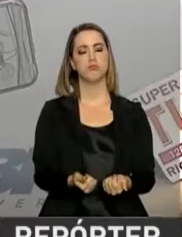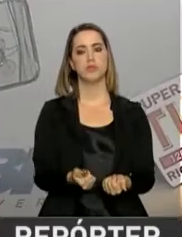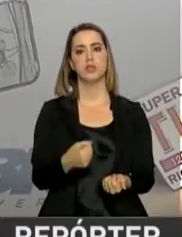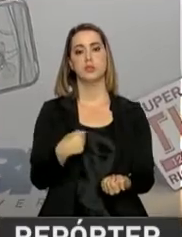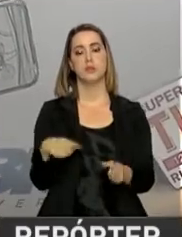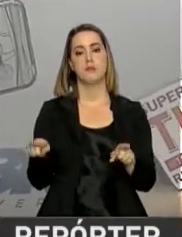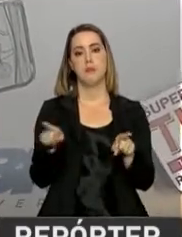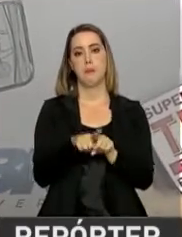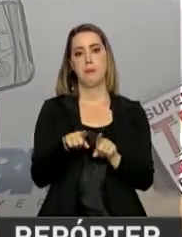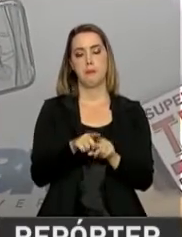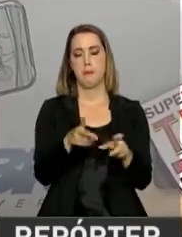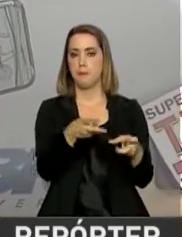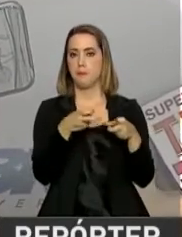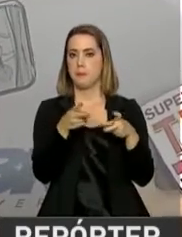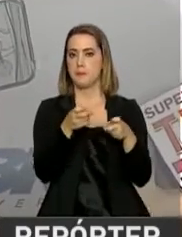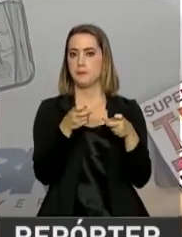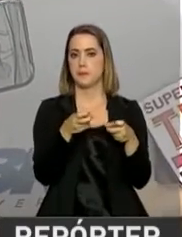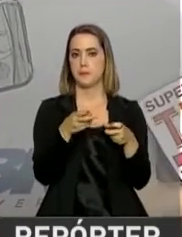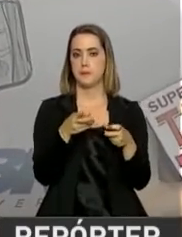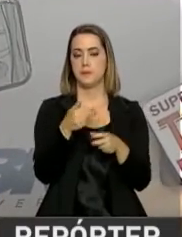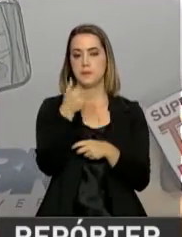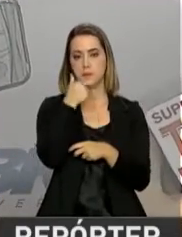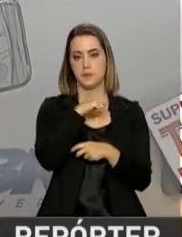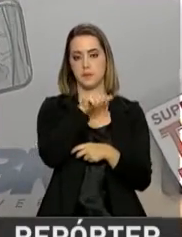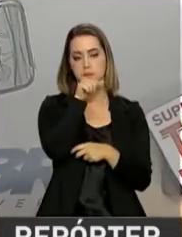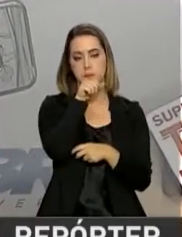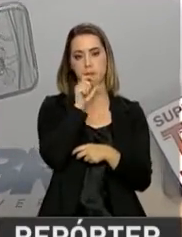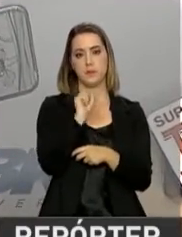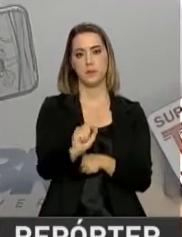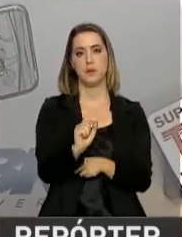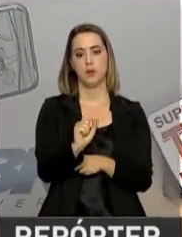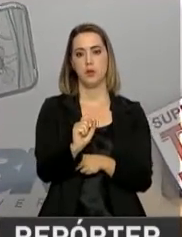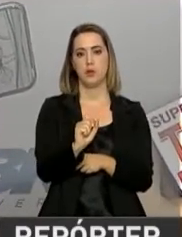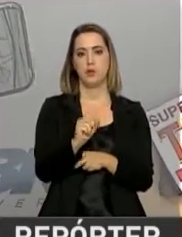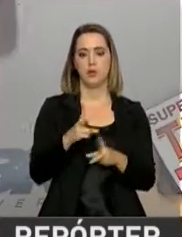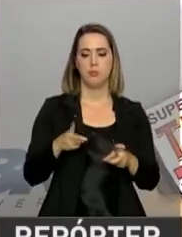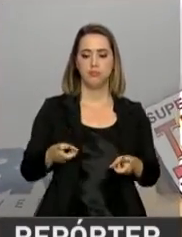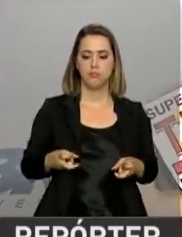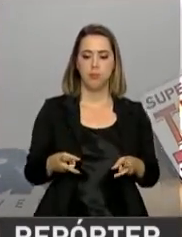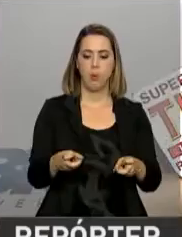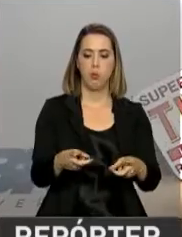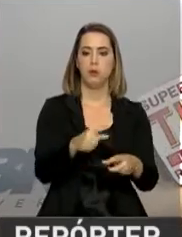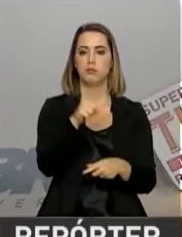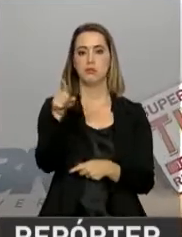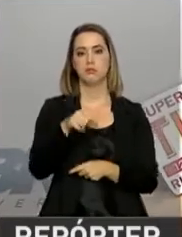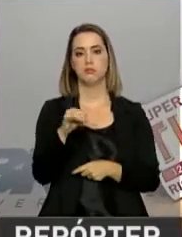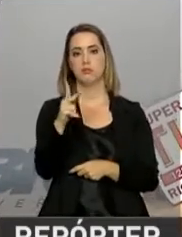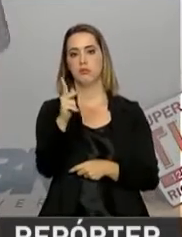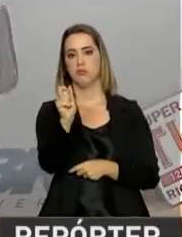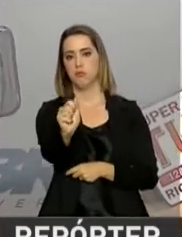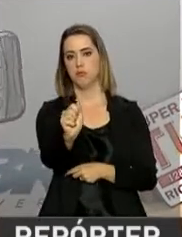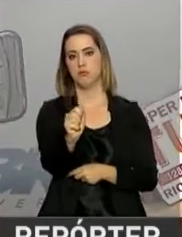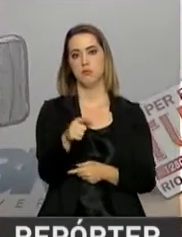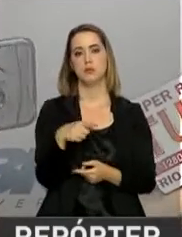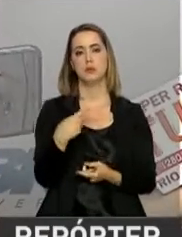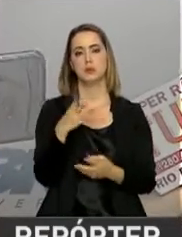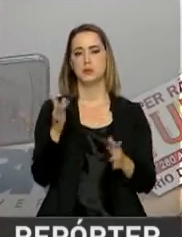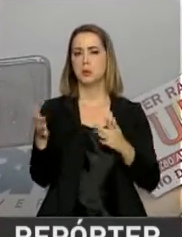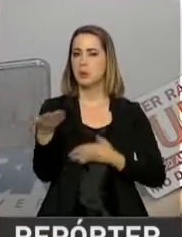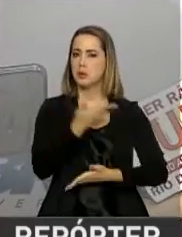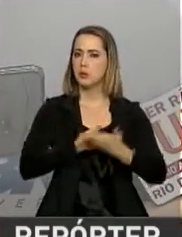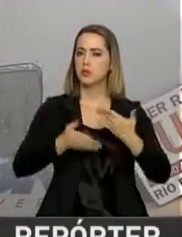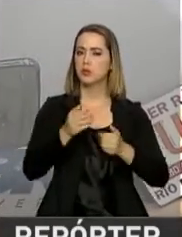e identifiquemos nas mães a infecção ou não do Zika vírus, para relacionar